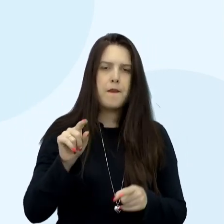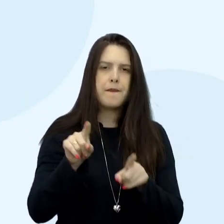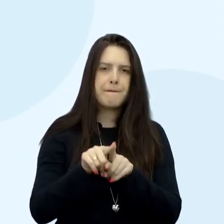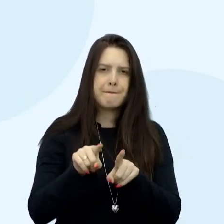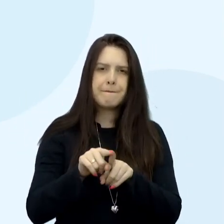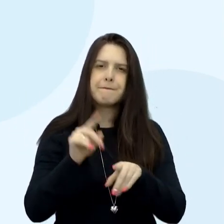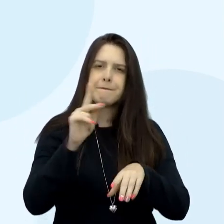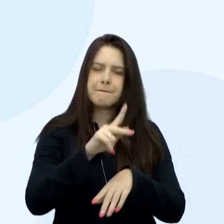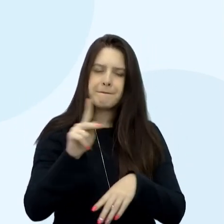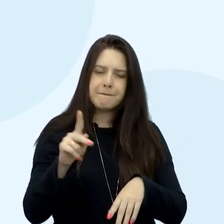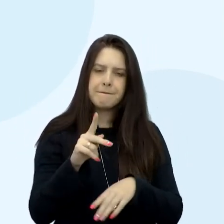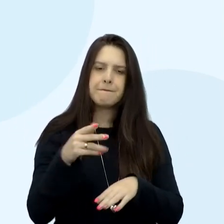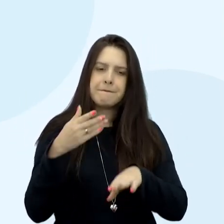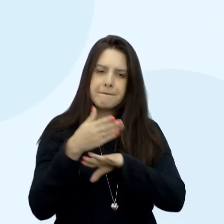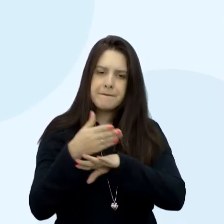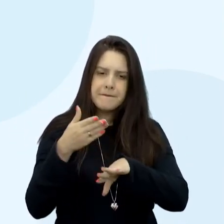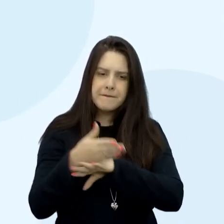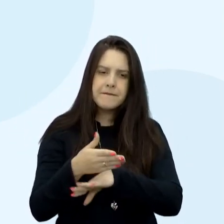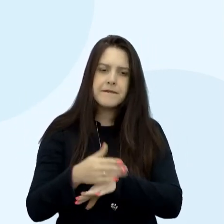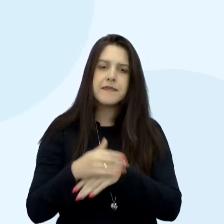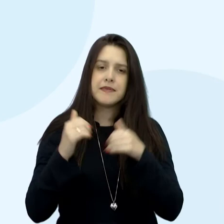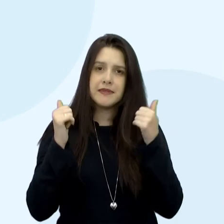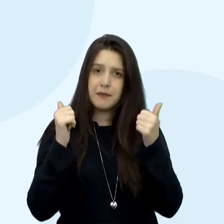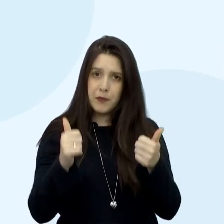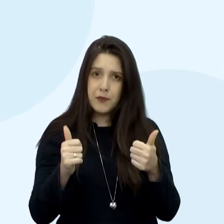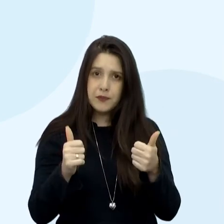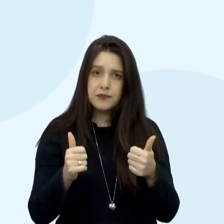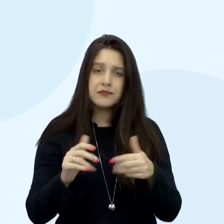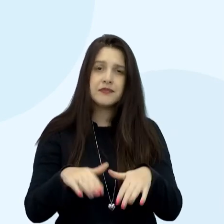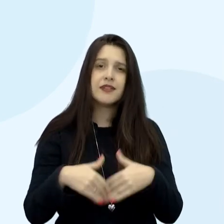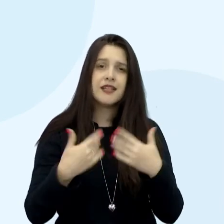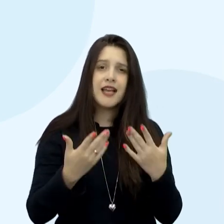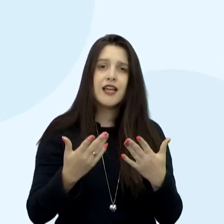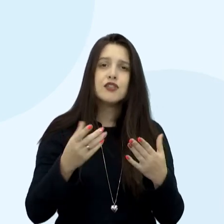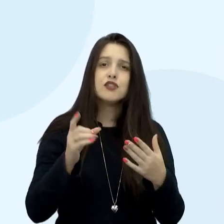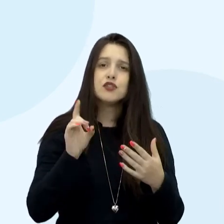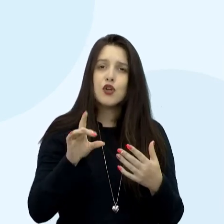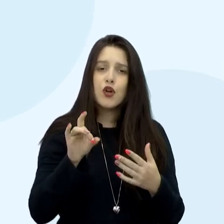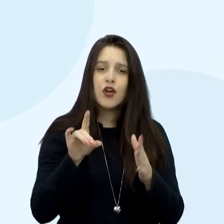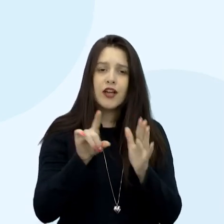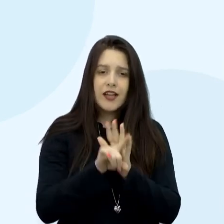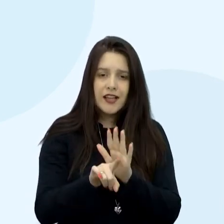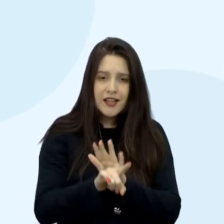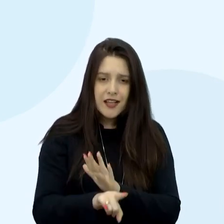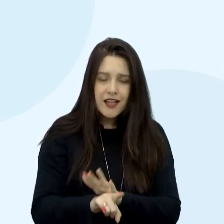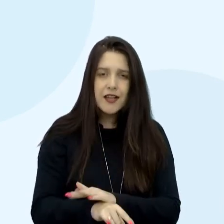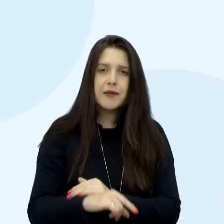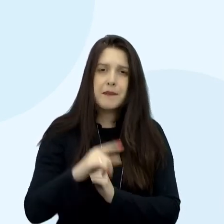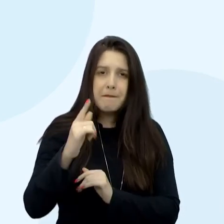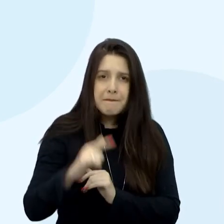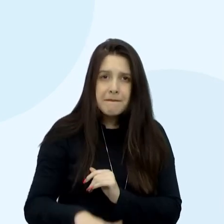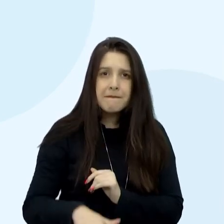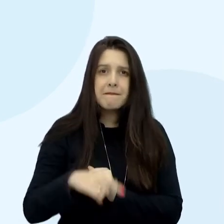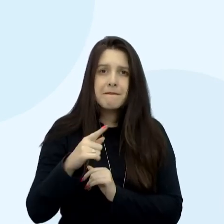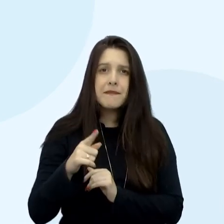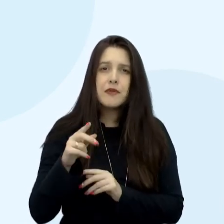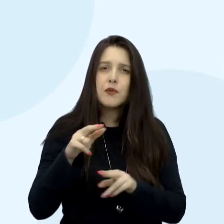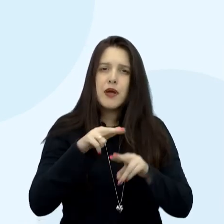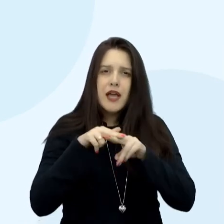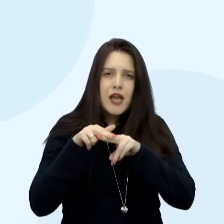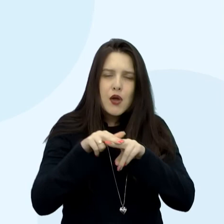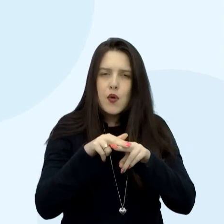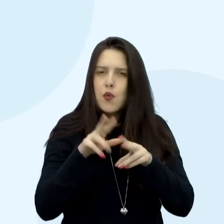professor Osmar o que vocês mandarem. Legal. Tá bom? Então, só a questão aí de fazermos um